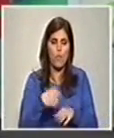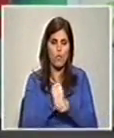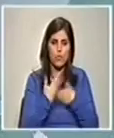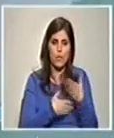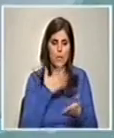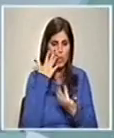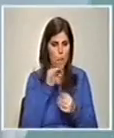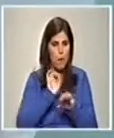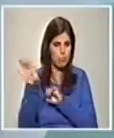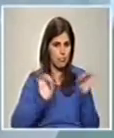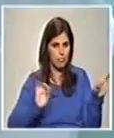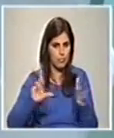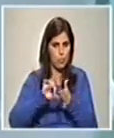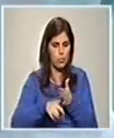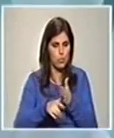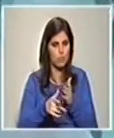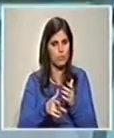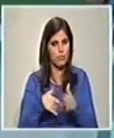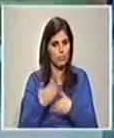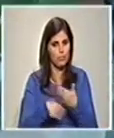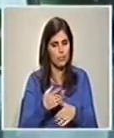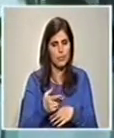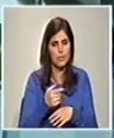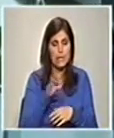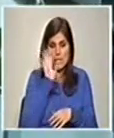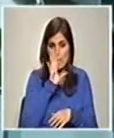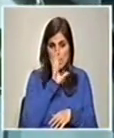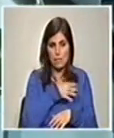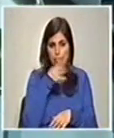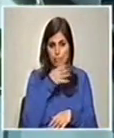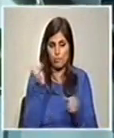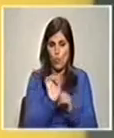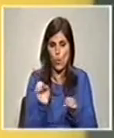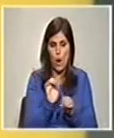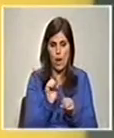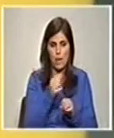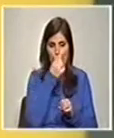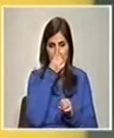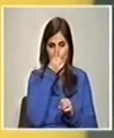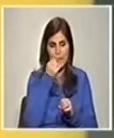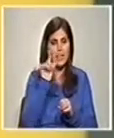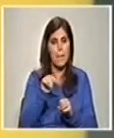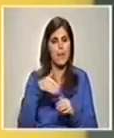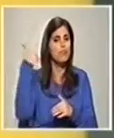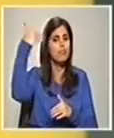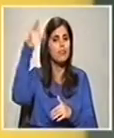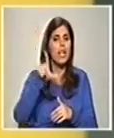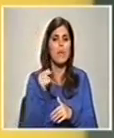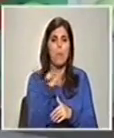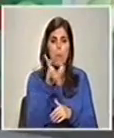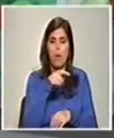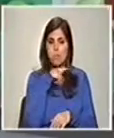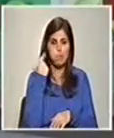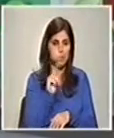centro de triagem e dos projetos complementares. Porque se essa mensagem não passasse, certamente também a própria sustentabilidade da Lipor não seria viável, não é?